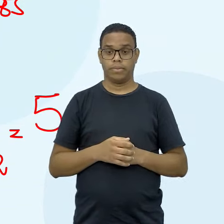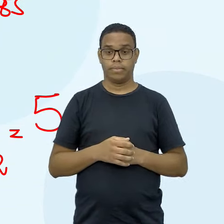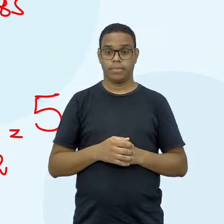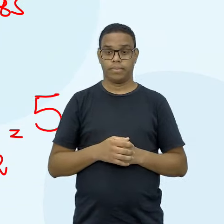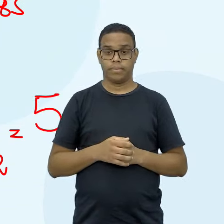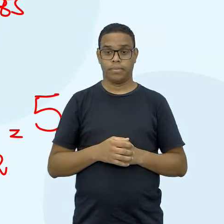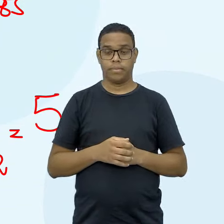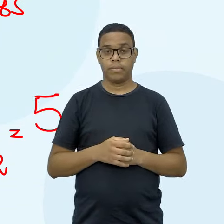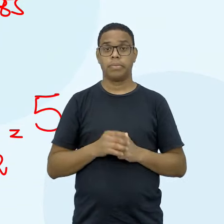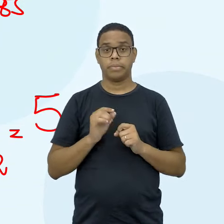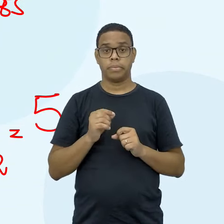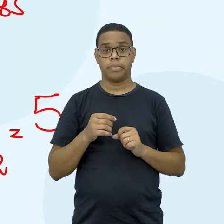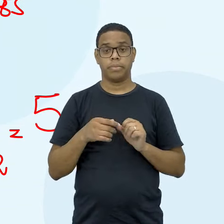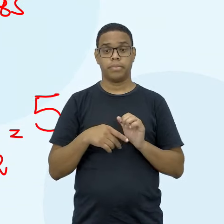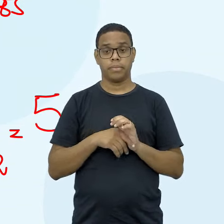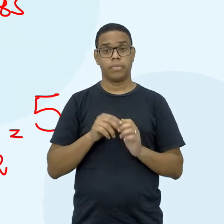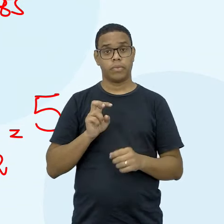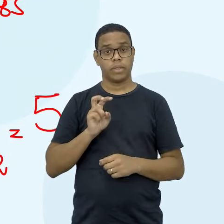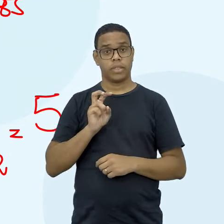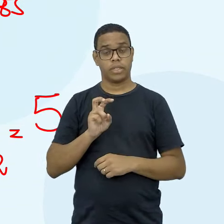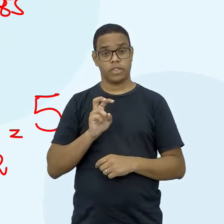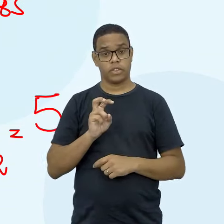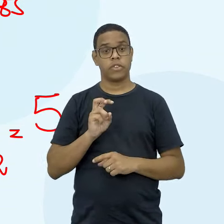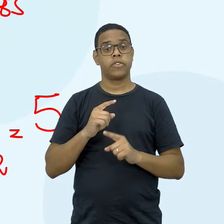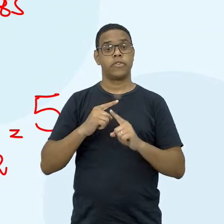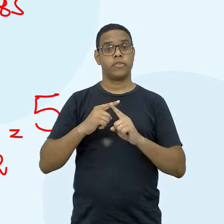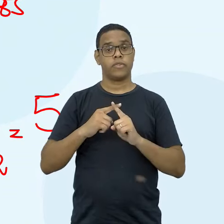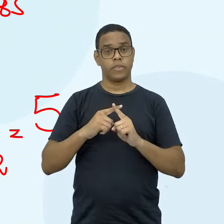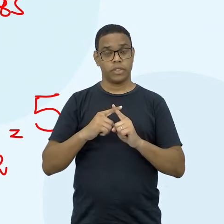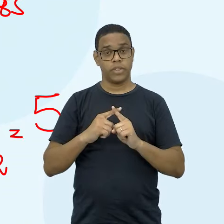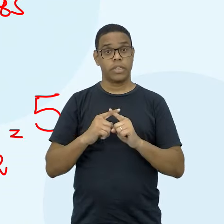está na relação para 5